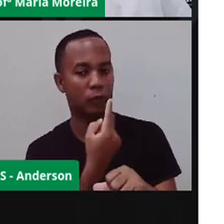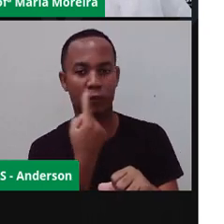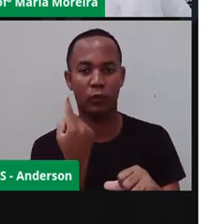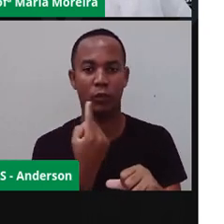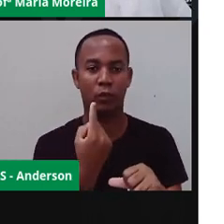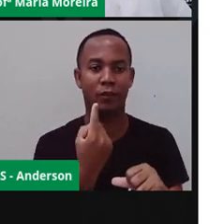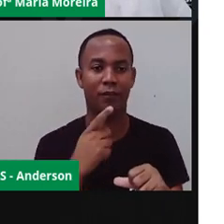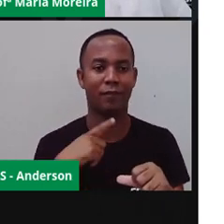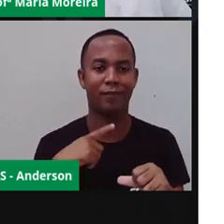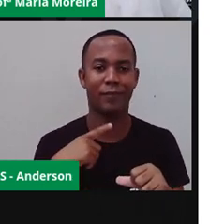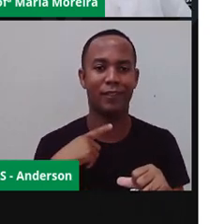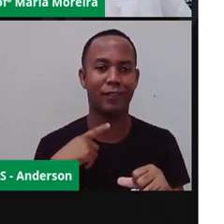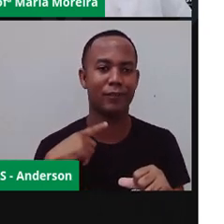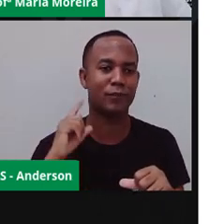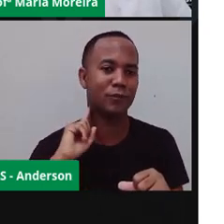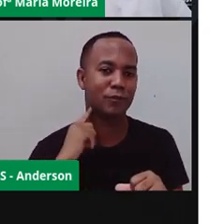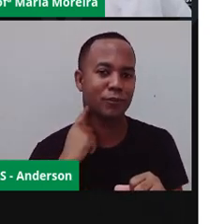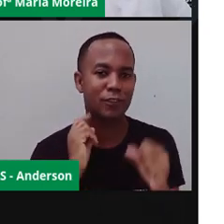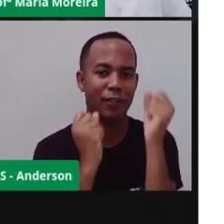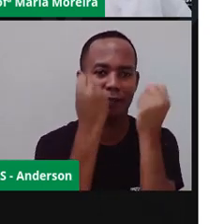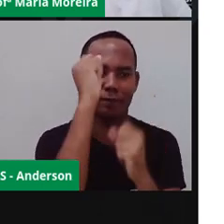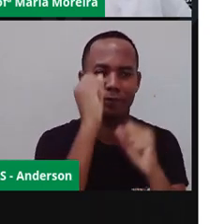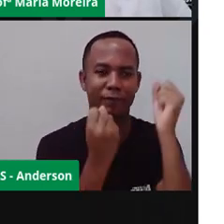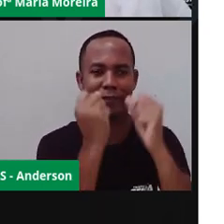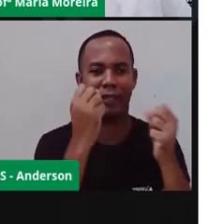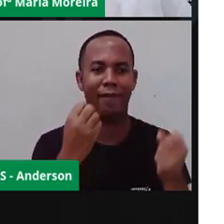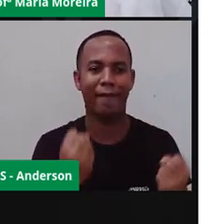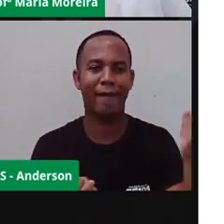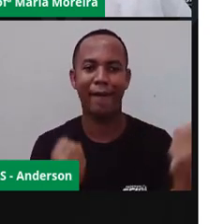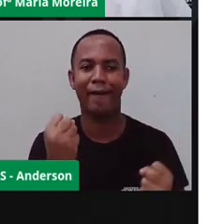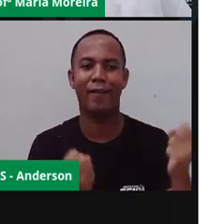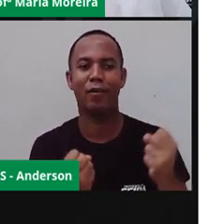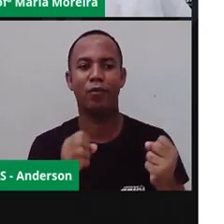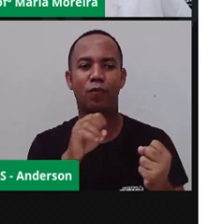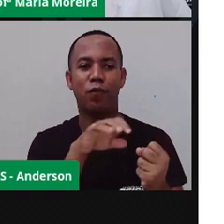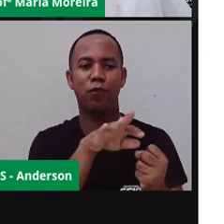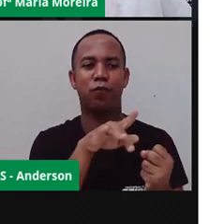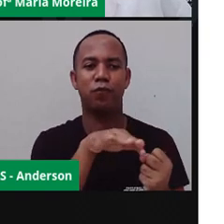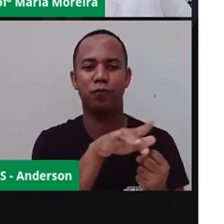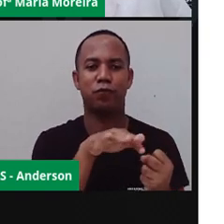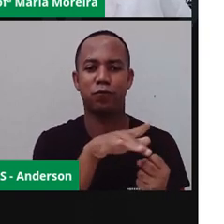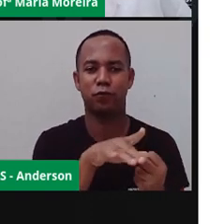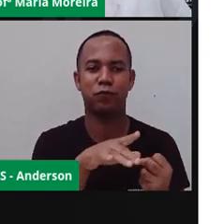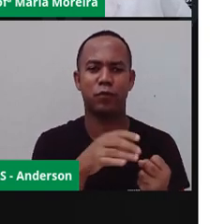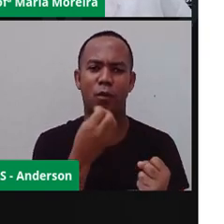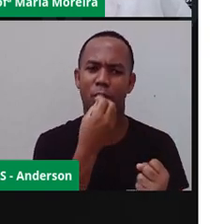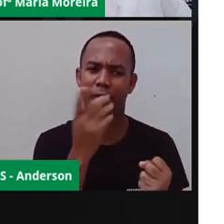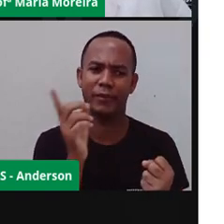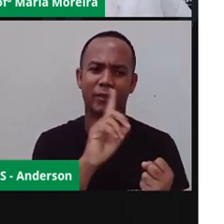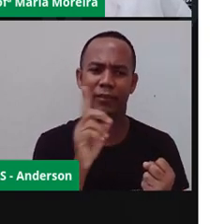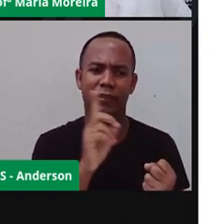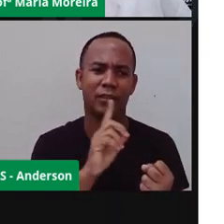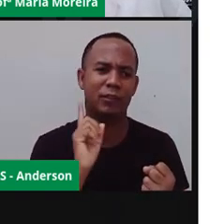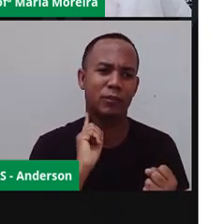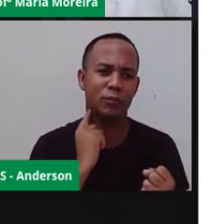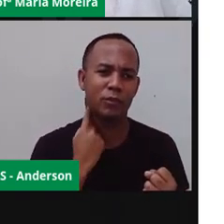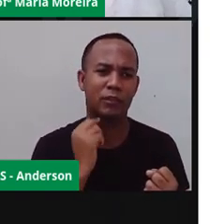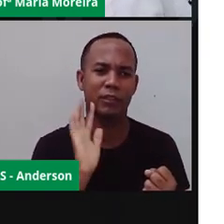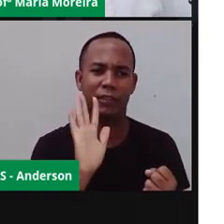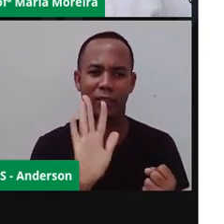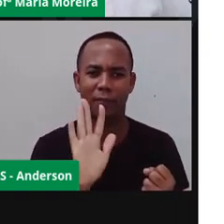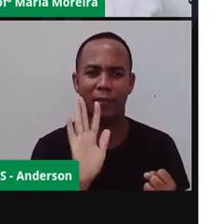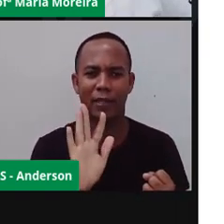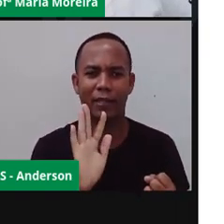toda essa fumaça de carro, de indústria, das casas, de tudo aqui? Tudo está fazendo o quê? Mal. Mas